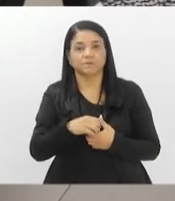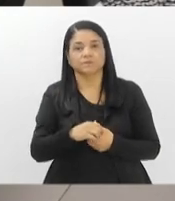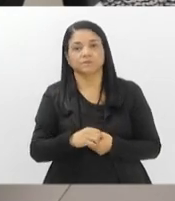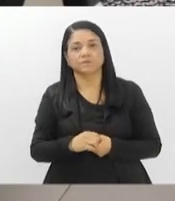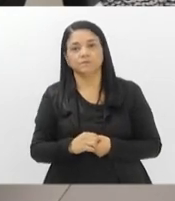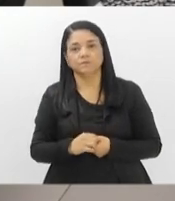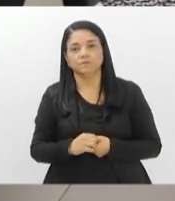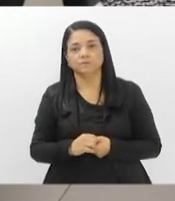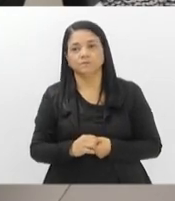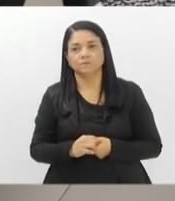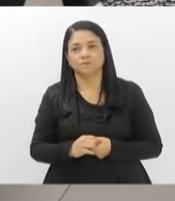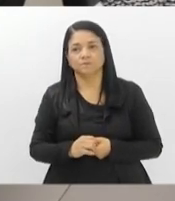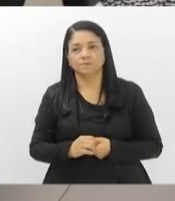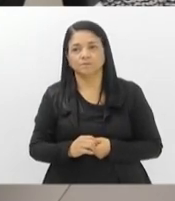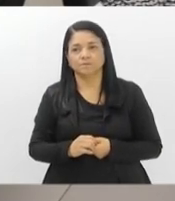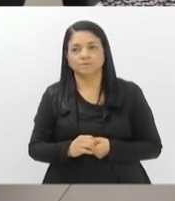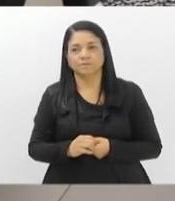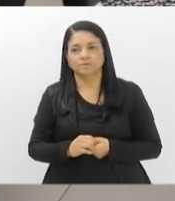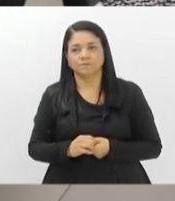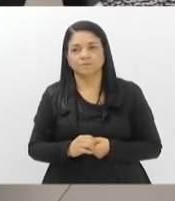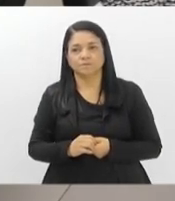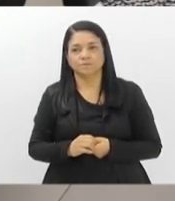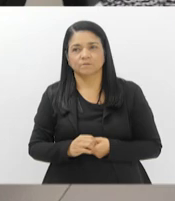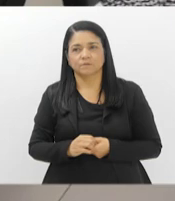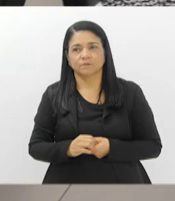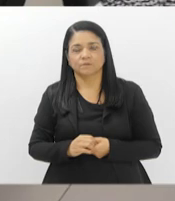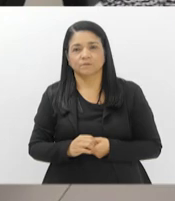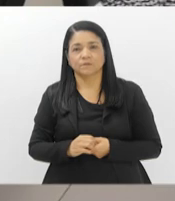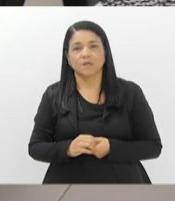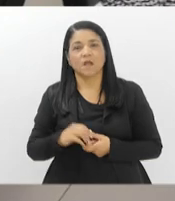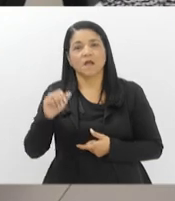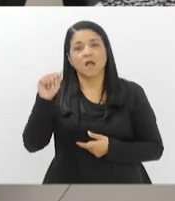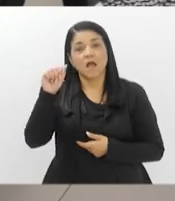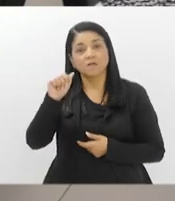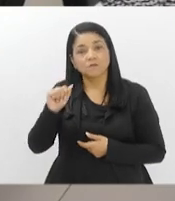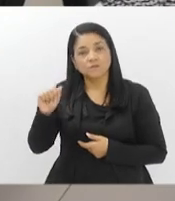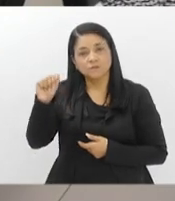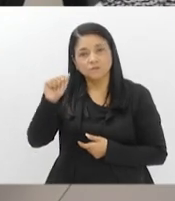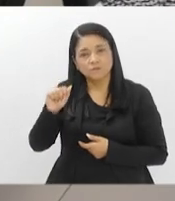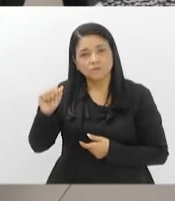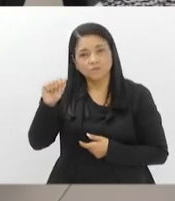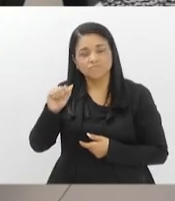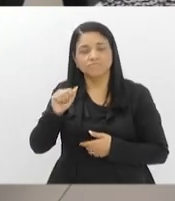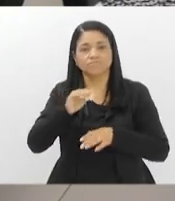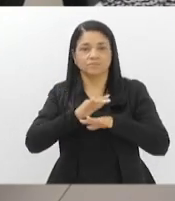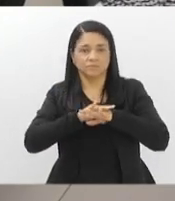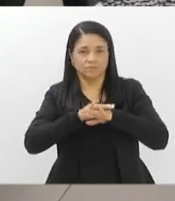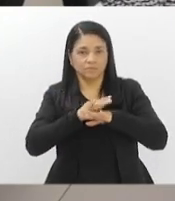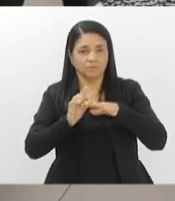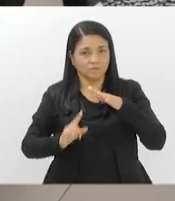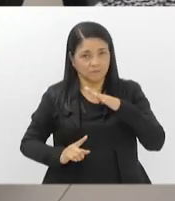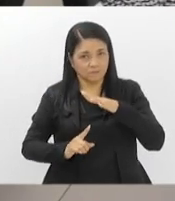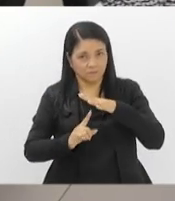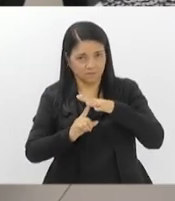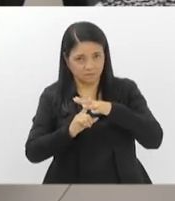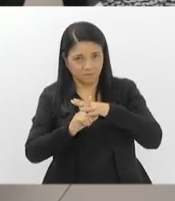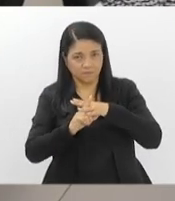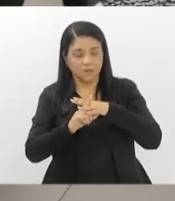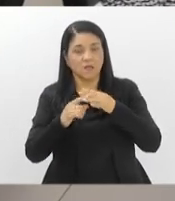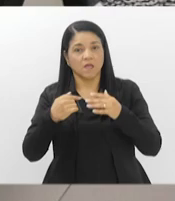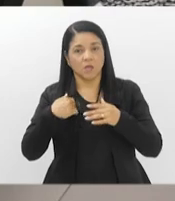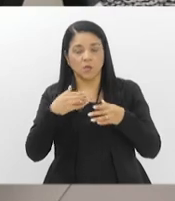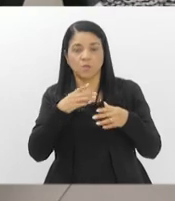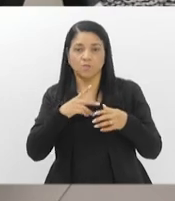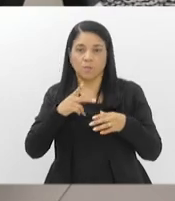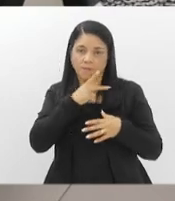eh que que a gente traga a Associação dos raros também que eu lá na frente parlamentar como